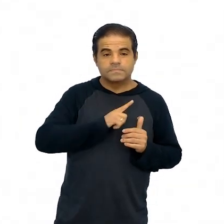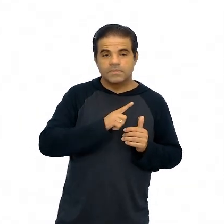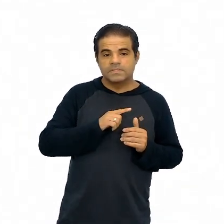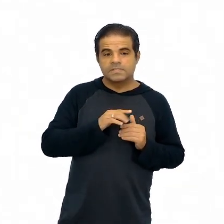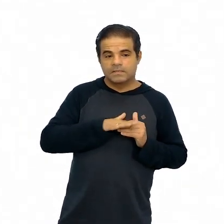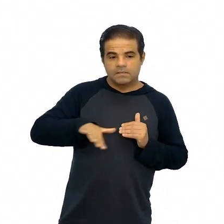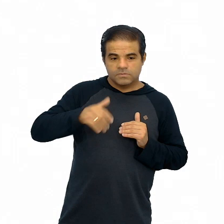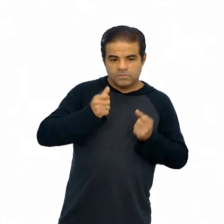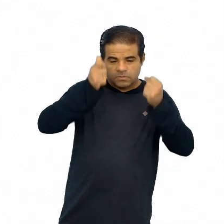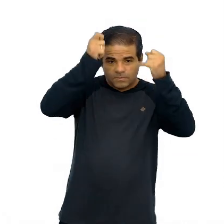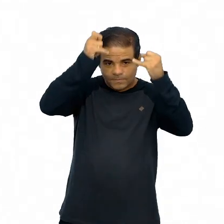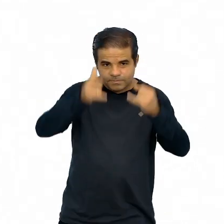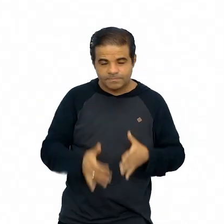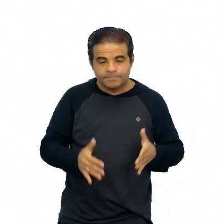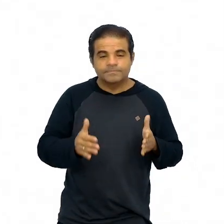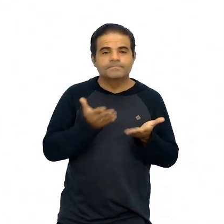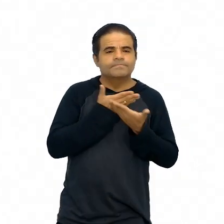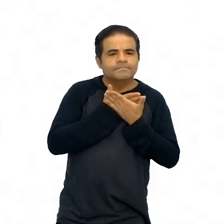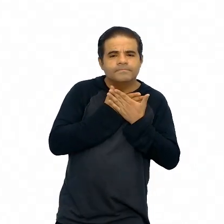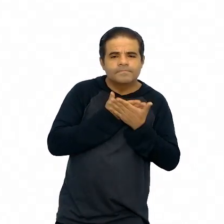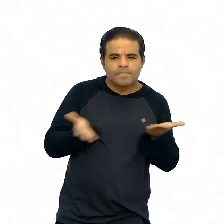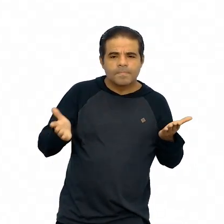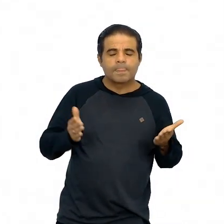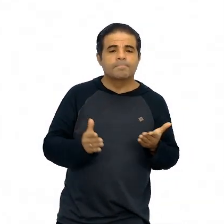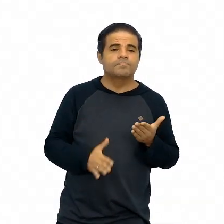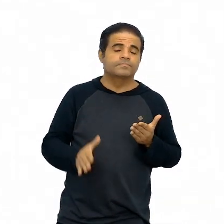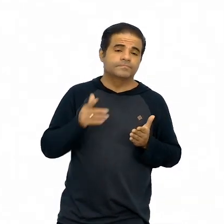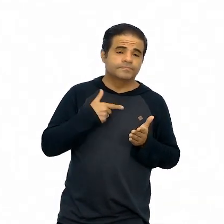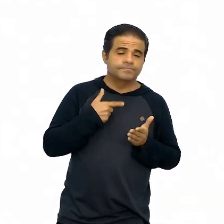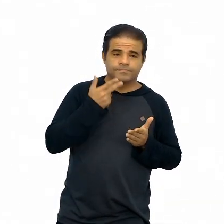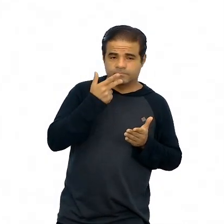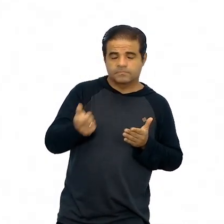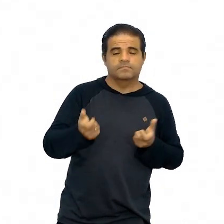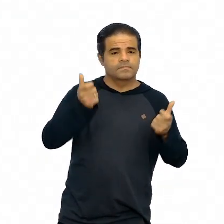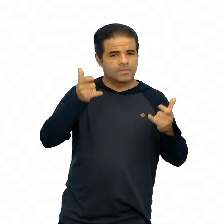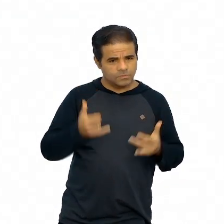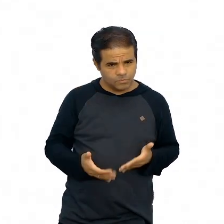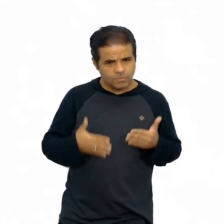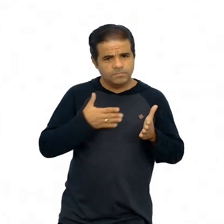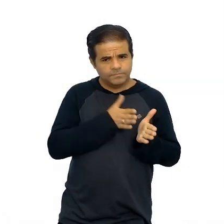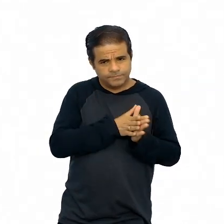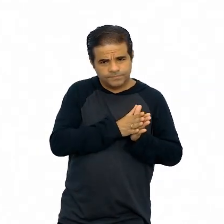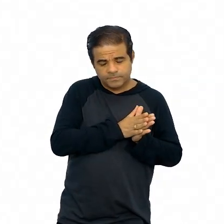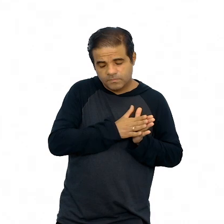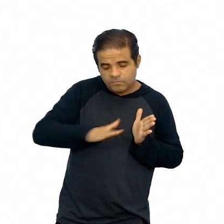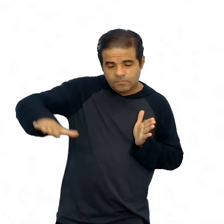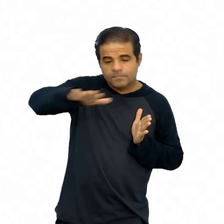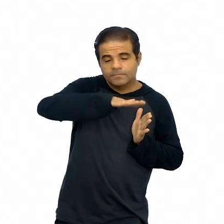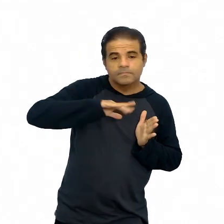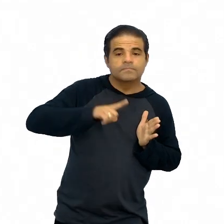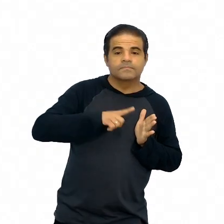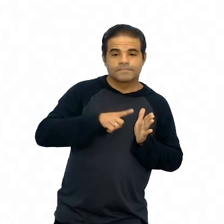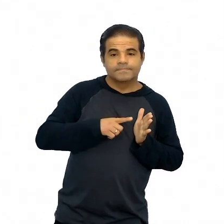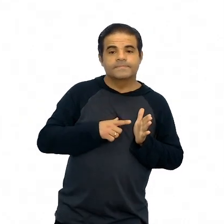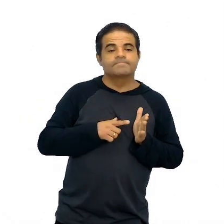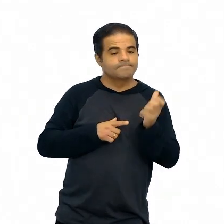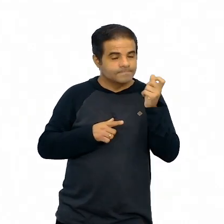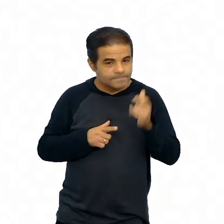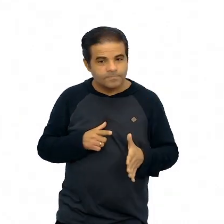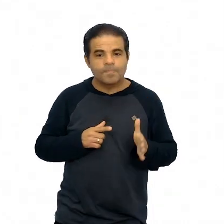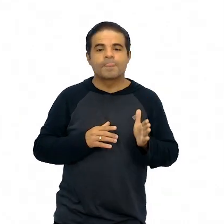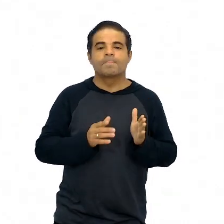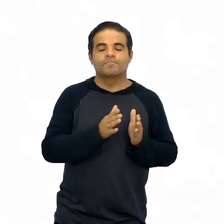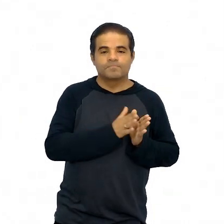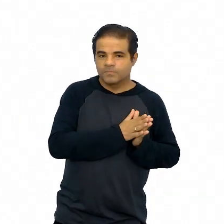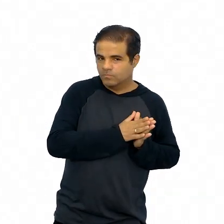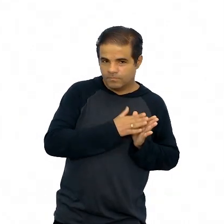seus colaboradores, o pessoal que lá, o grupo de pesquisa dela, ela partiu do que Schumann já